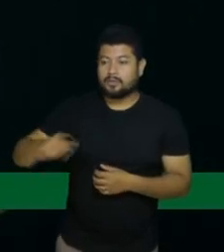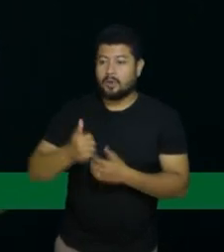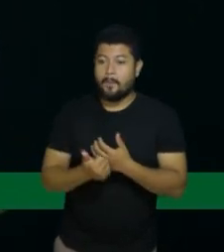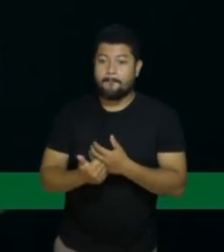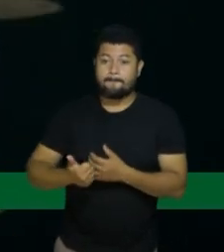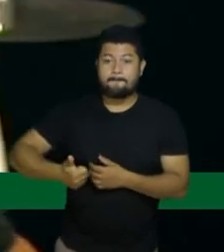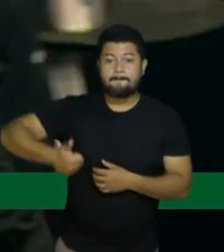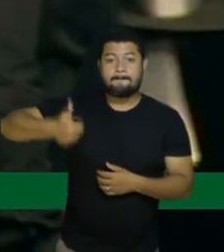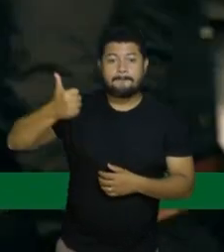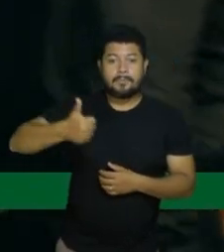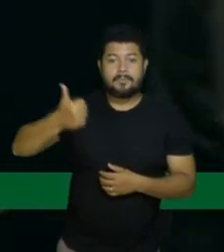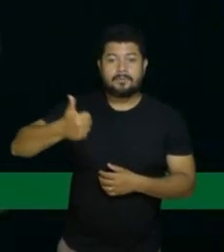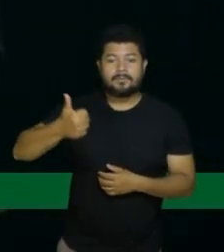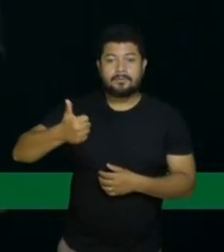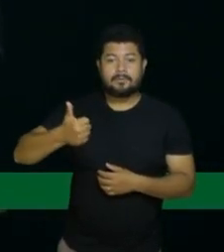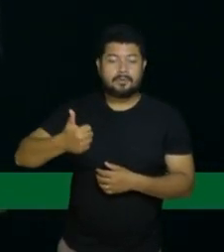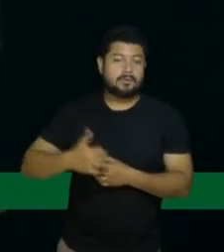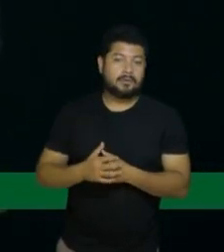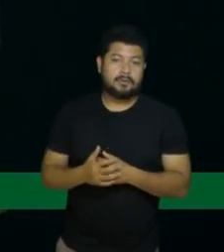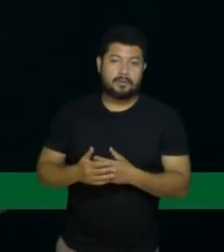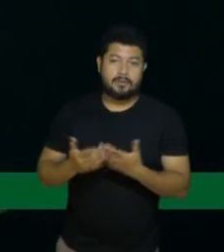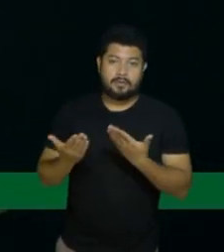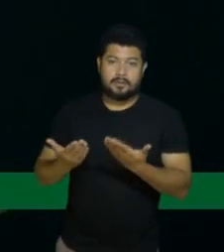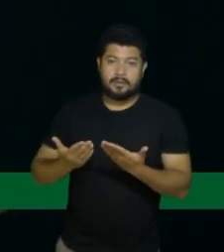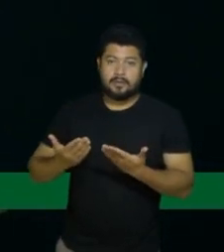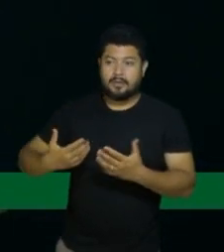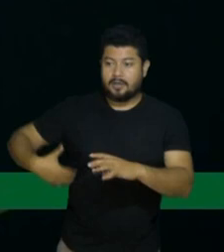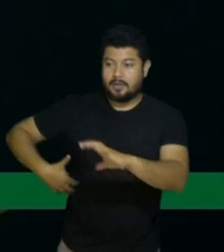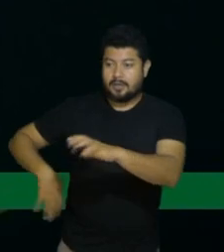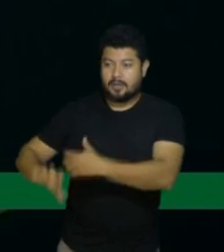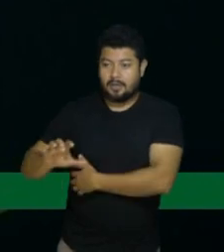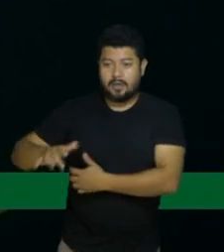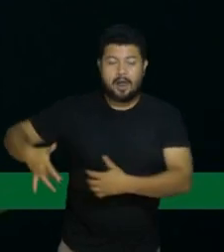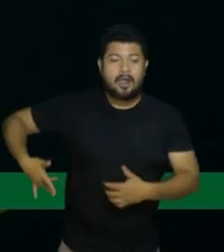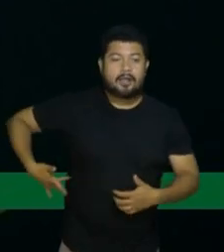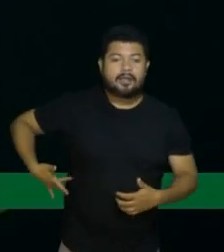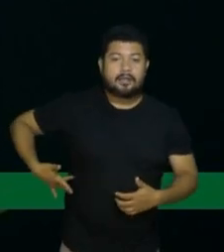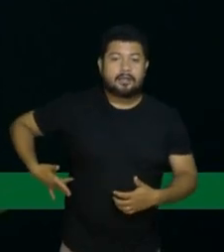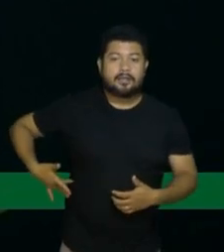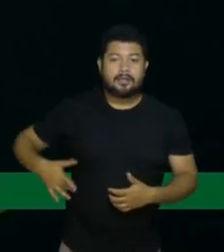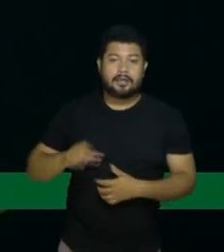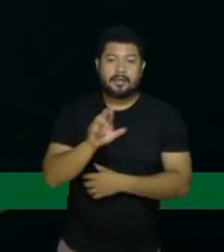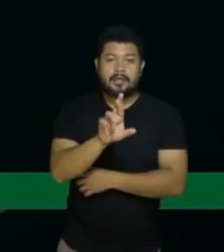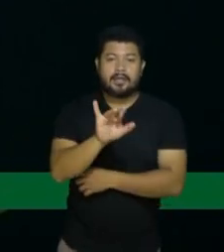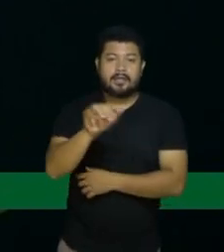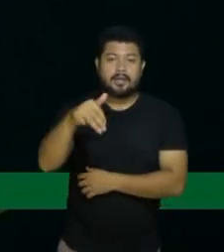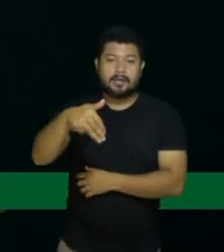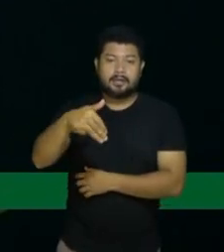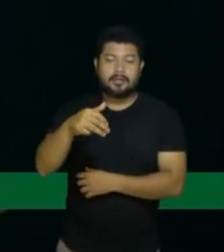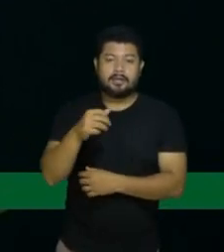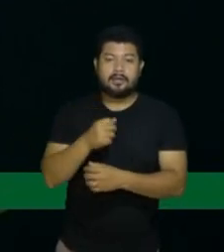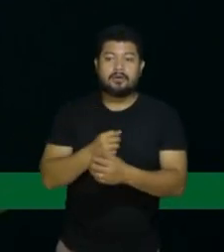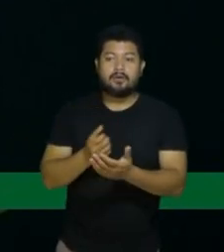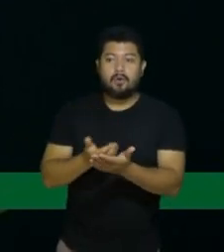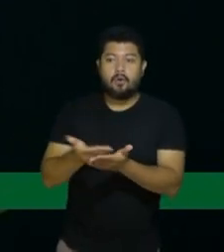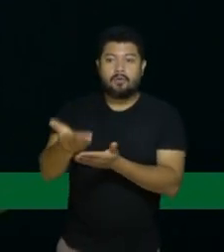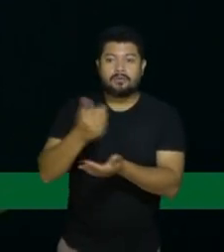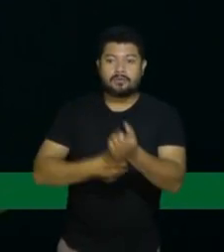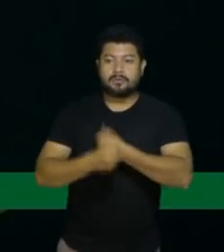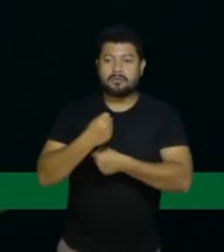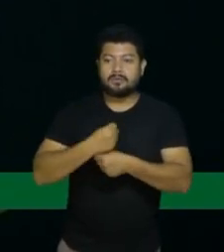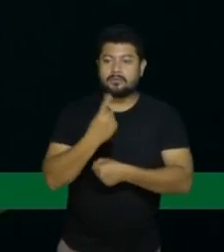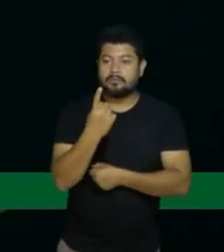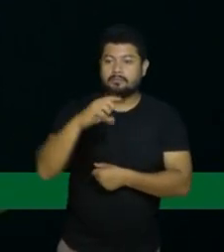primeiro Hospital a fazer o transplante de rim em 1980 Vejam Só e o de